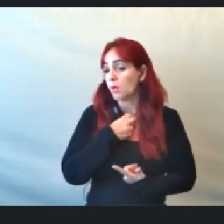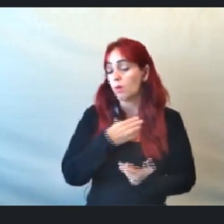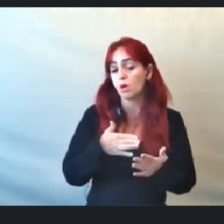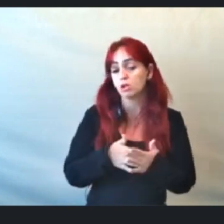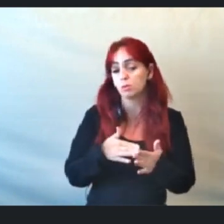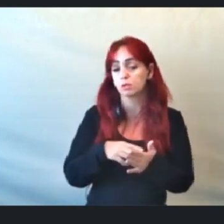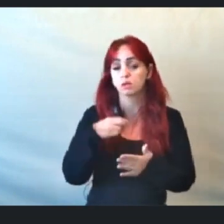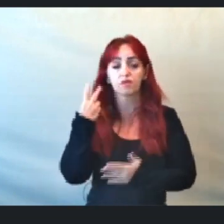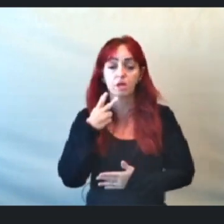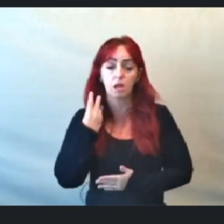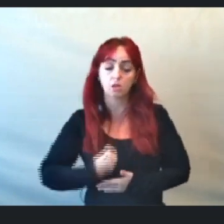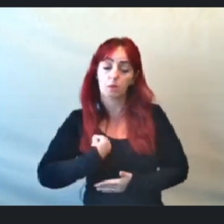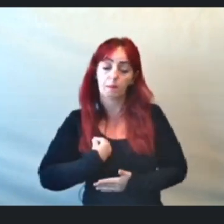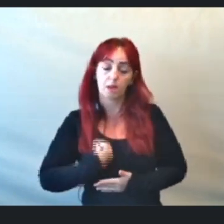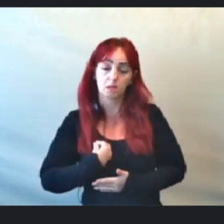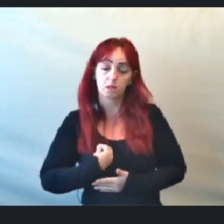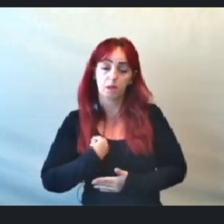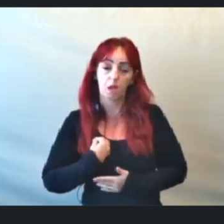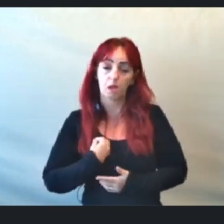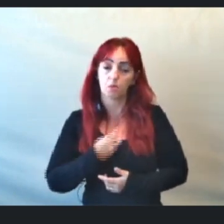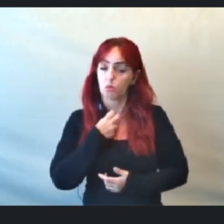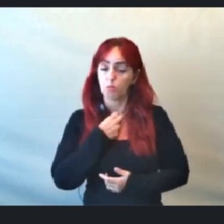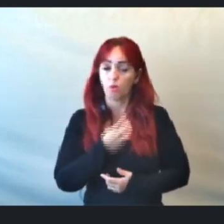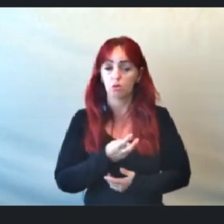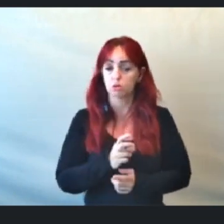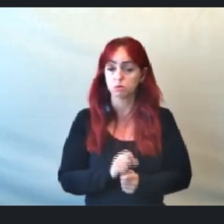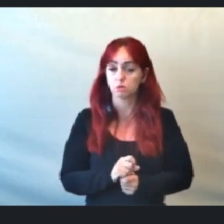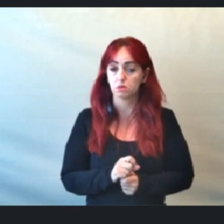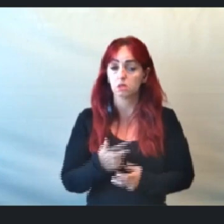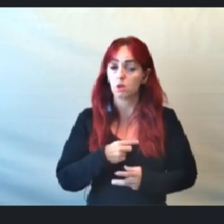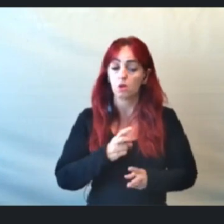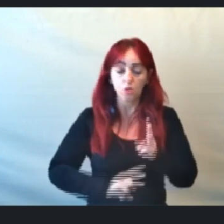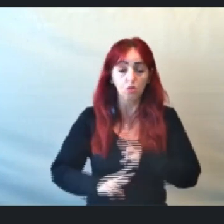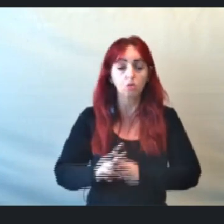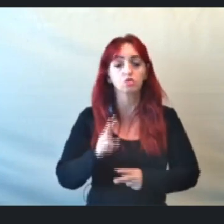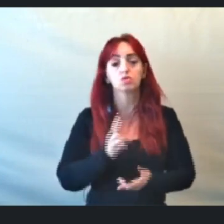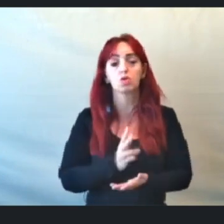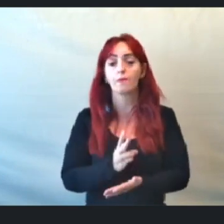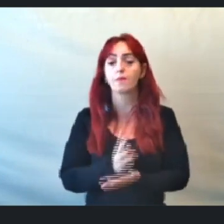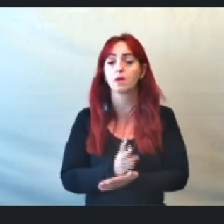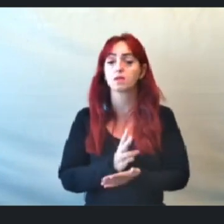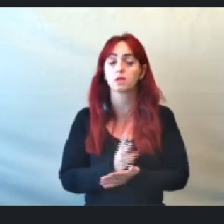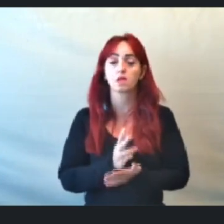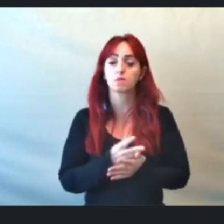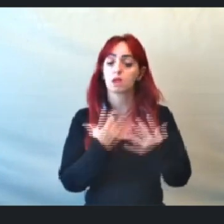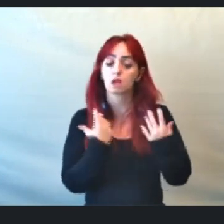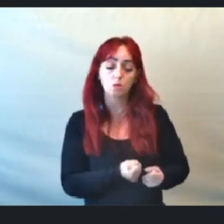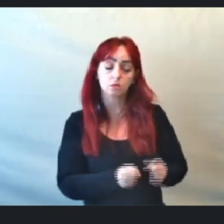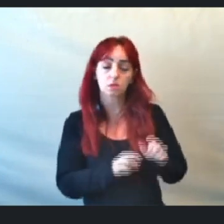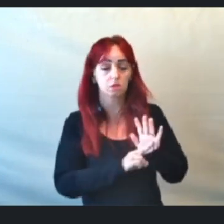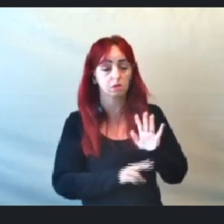reunião. Então, eu continuo mantendo pela rejeição do requerimento.